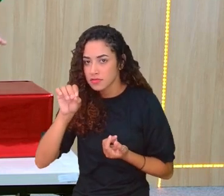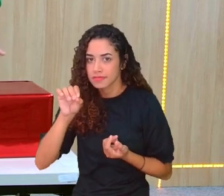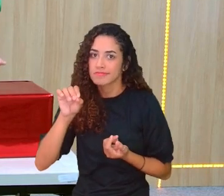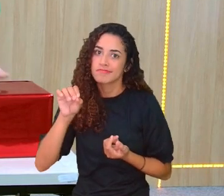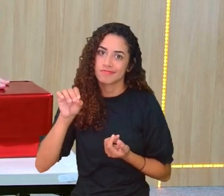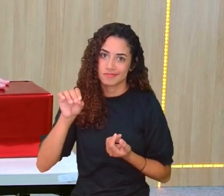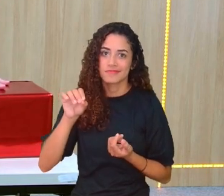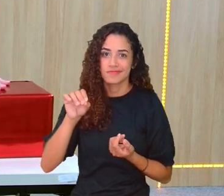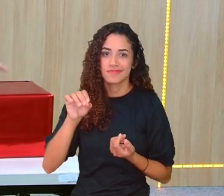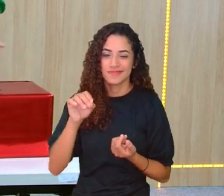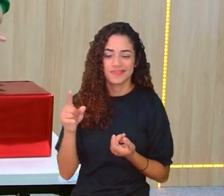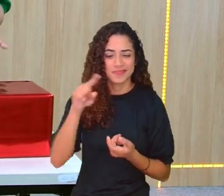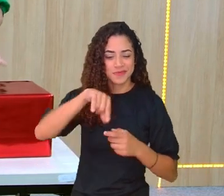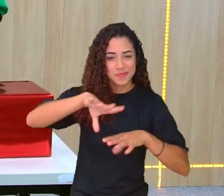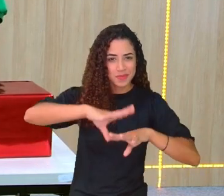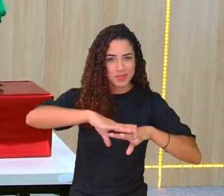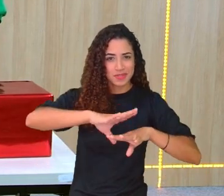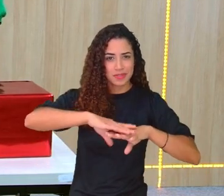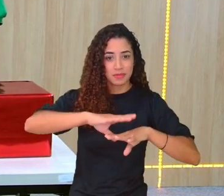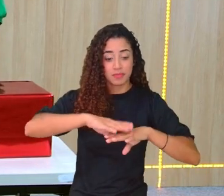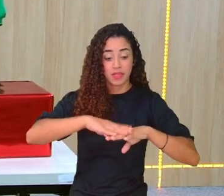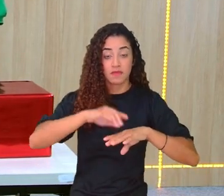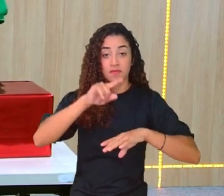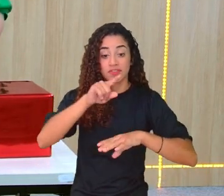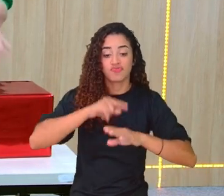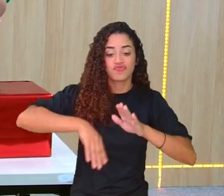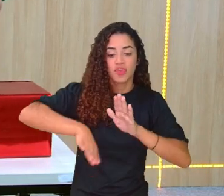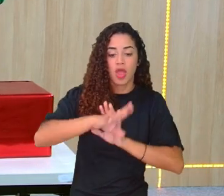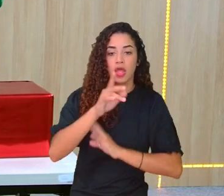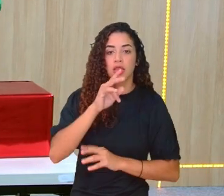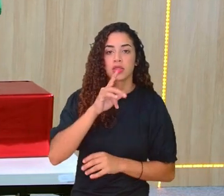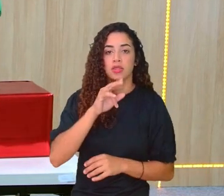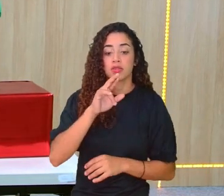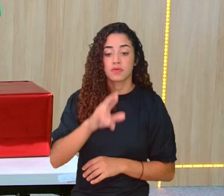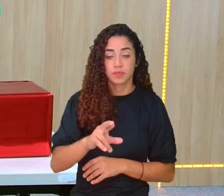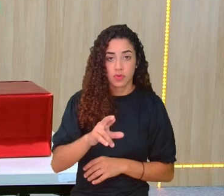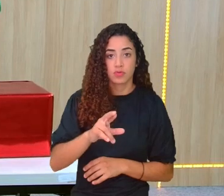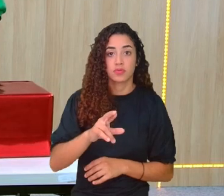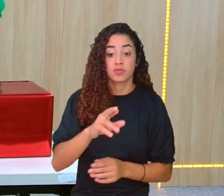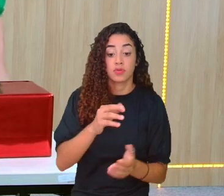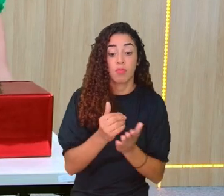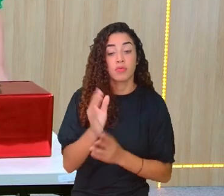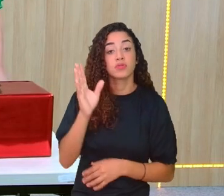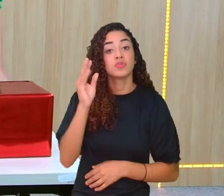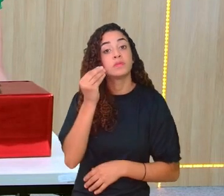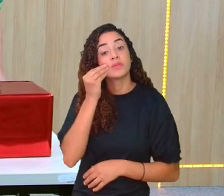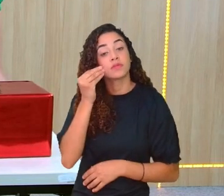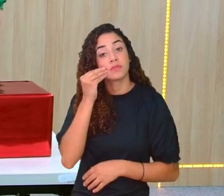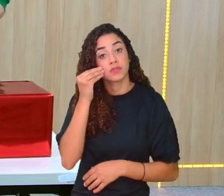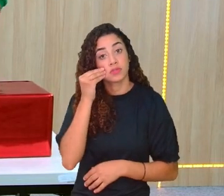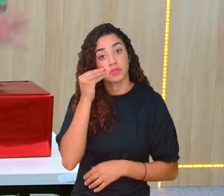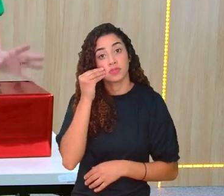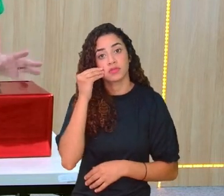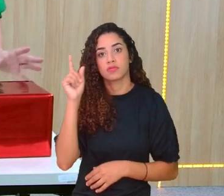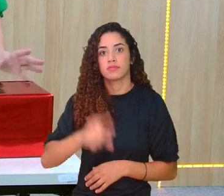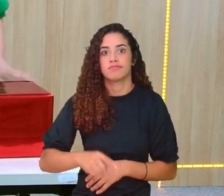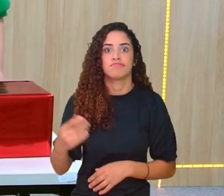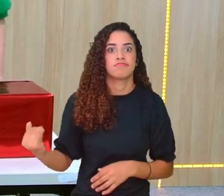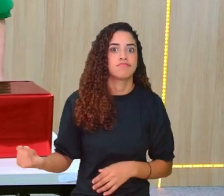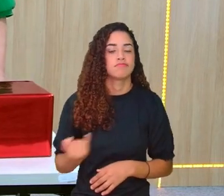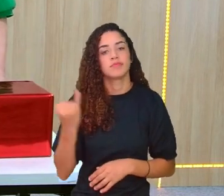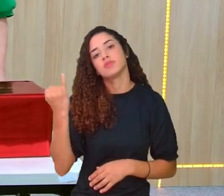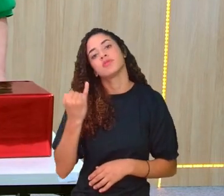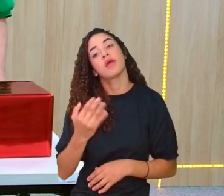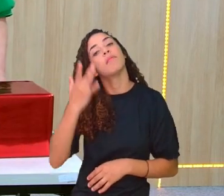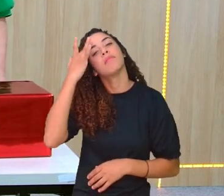Em matemática, para vocês chegarem a um resultado a partir de um experimento, é crucial.